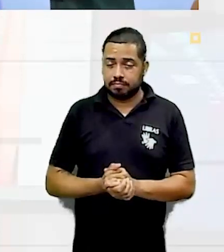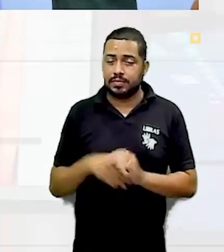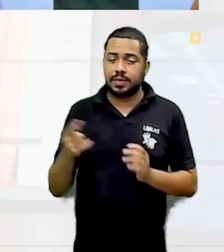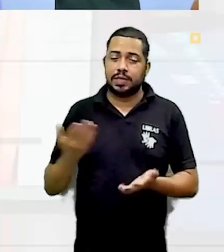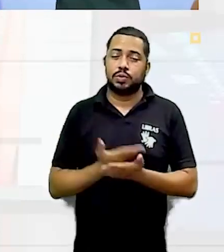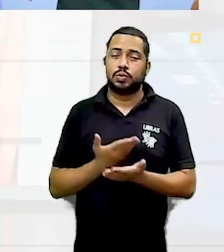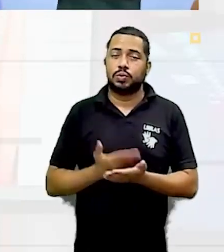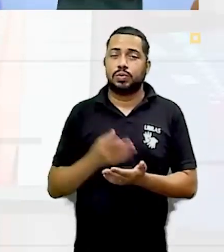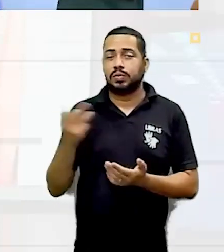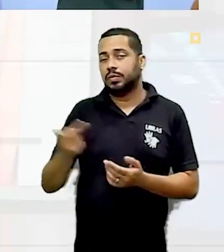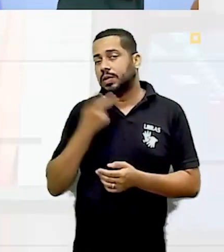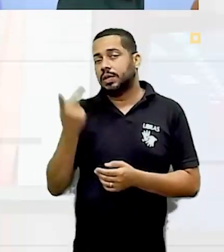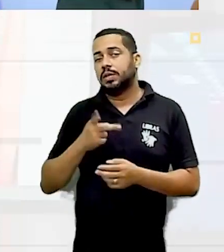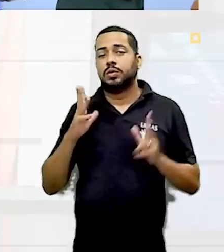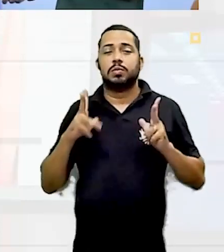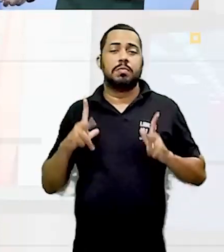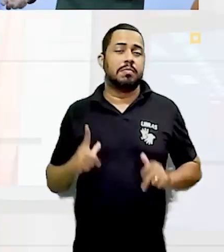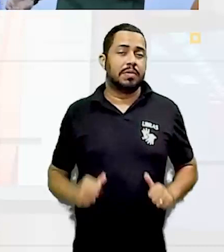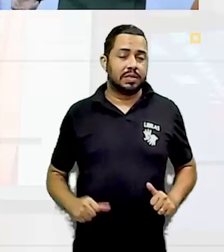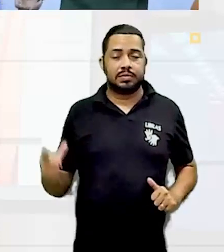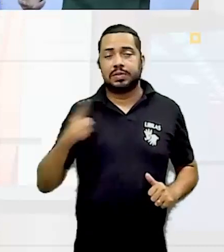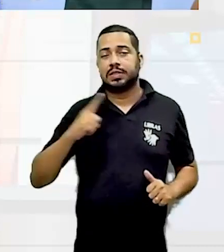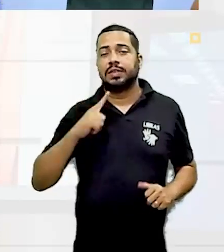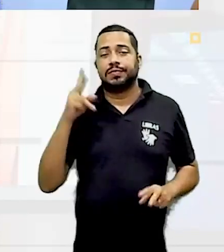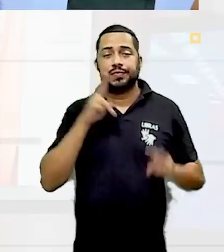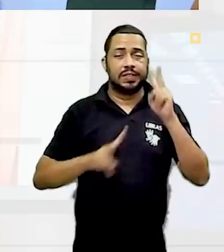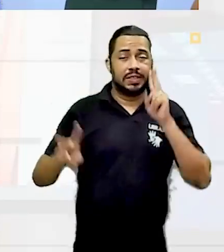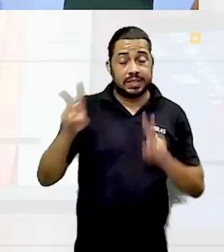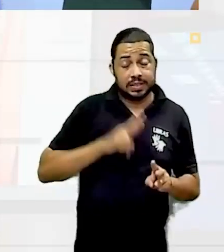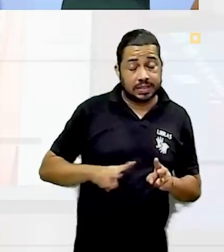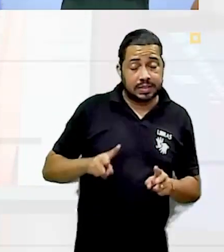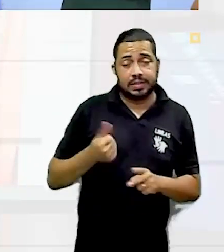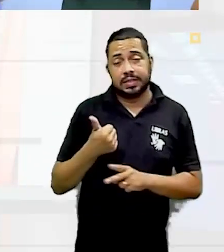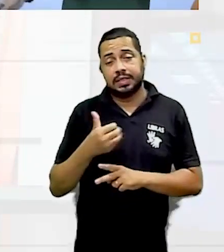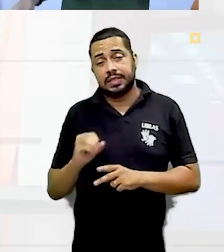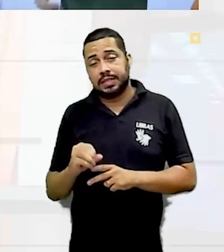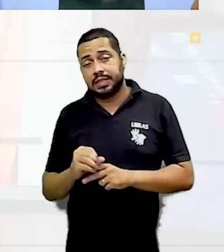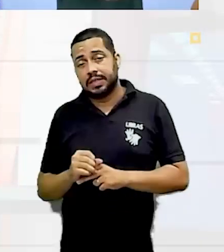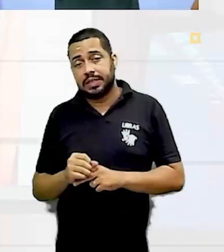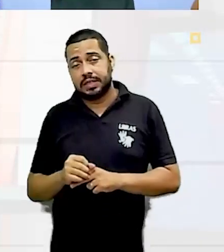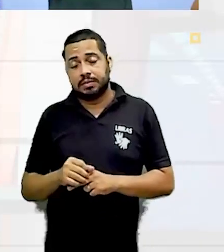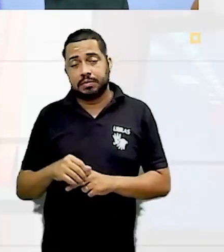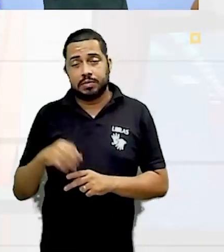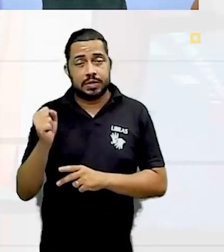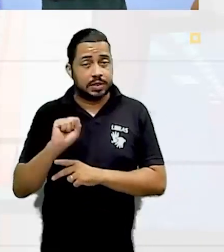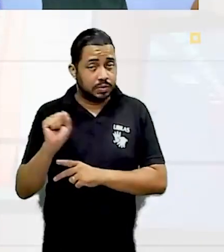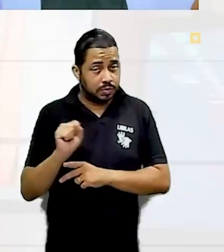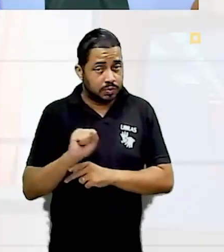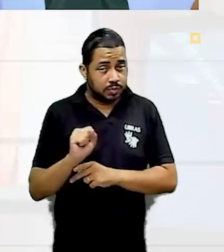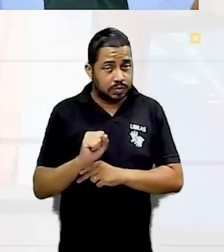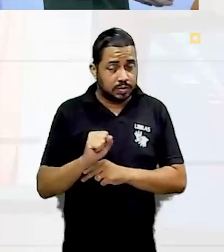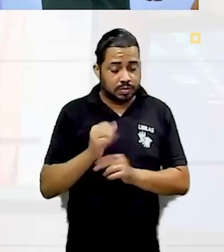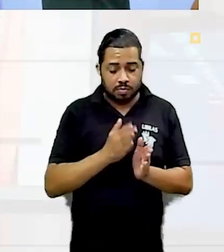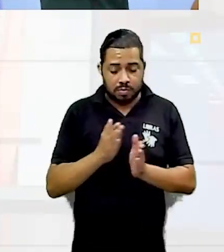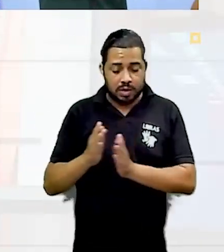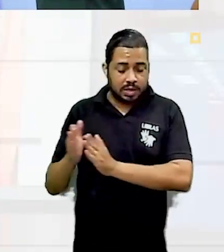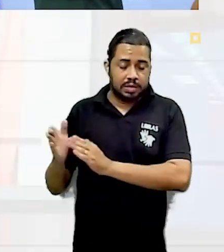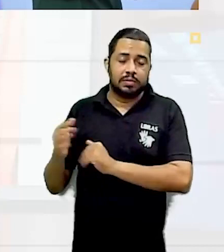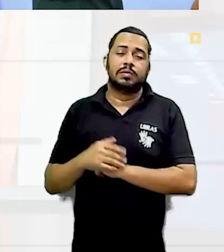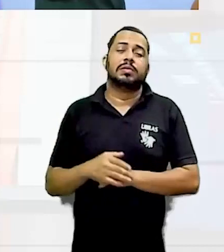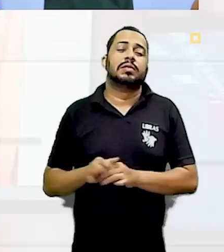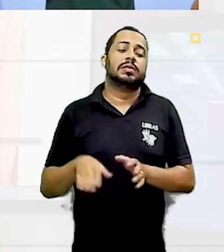estudos dizem que o ser humano ele tem uma visão de aproximadamente 60 frames por segundo, ou seja, 60 quadros por